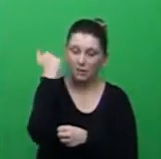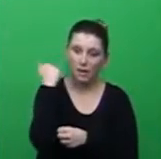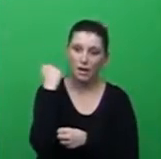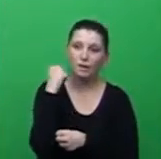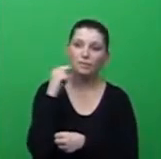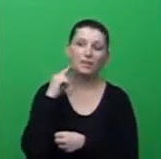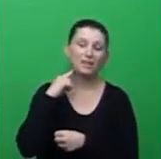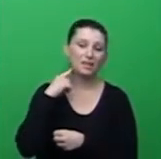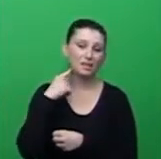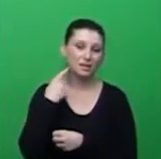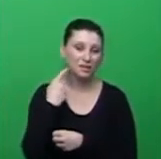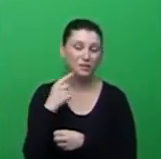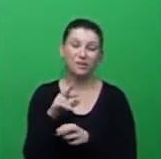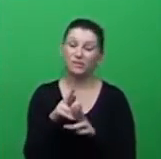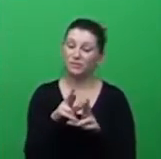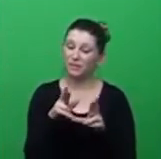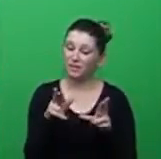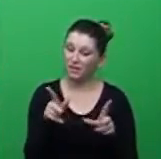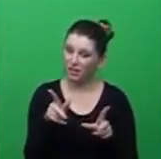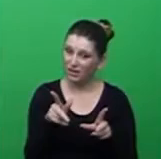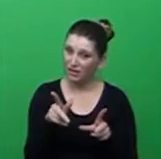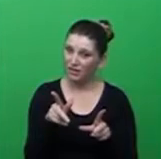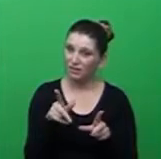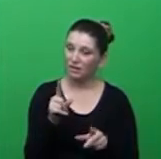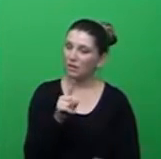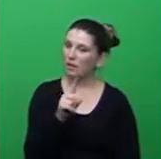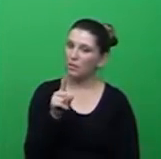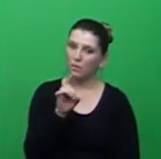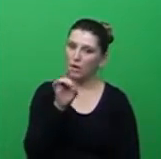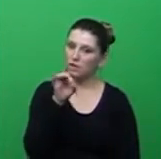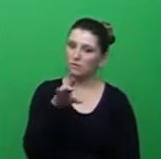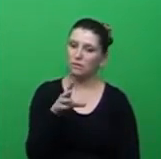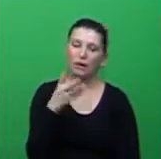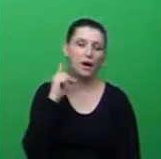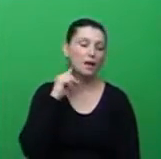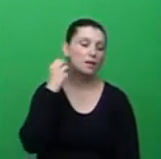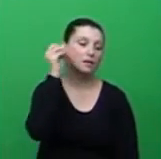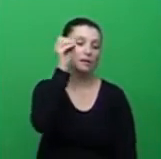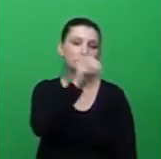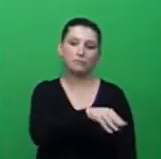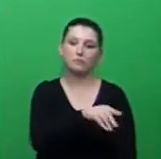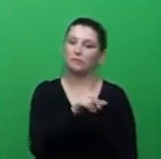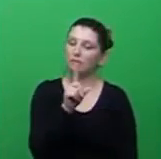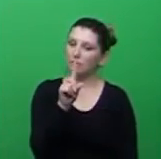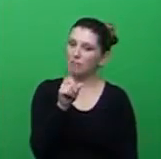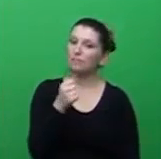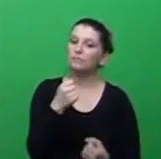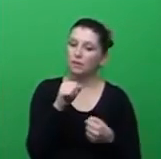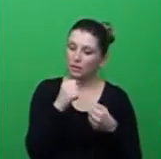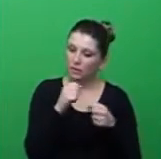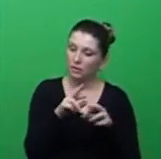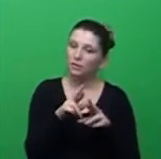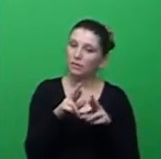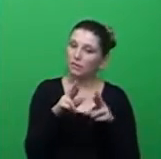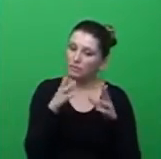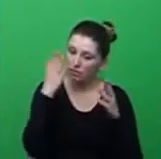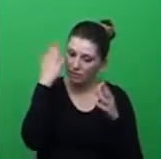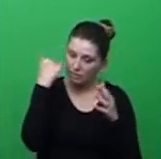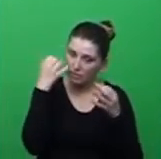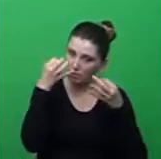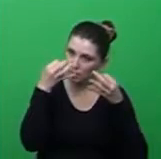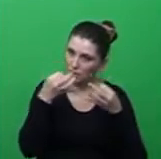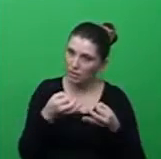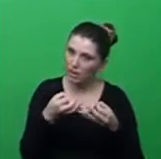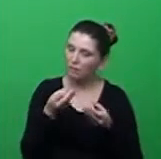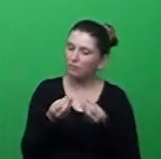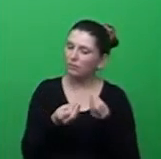tem um tratamento diferenciado. Não é simplesmente colocar no tanque. Então, o que nós queríamos saber da FANCRI, como é que está esse projeto, como é que